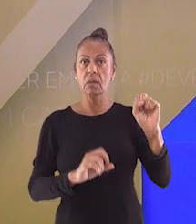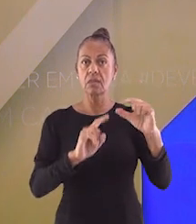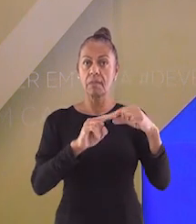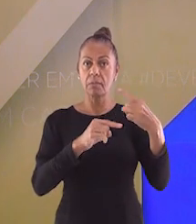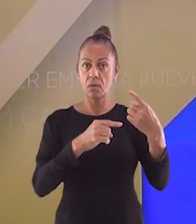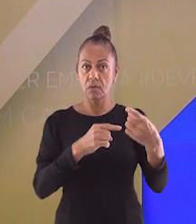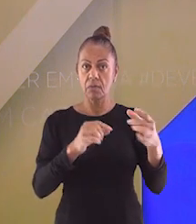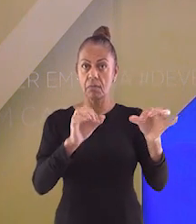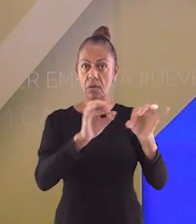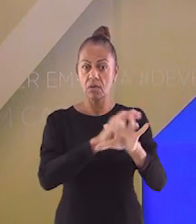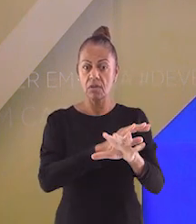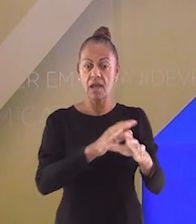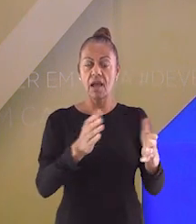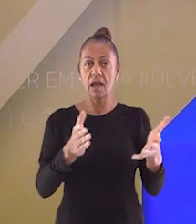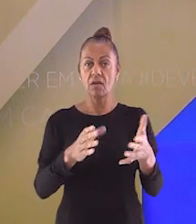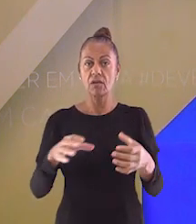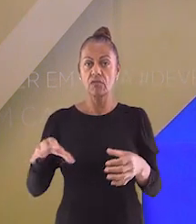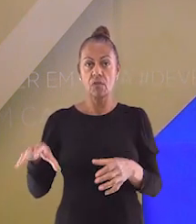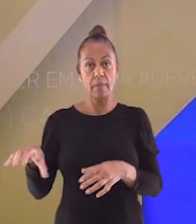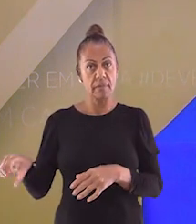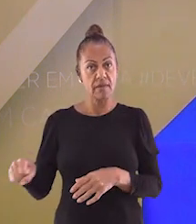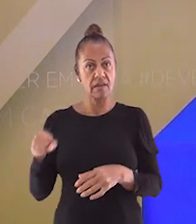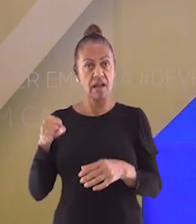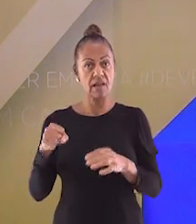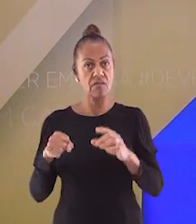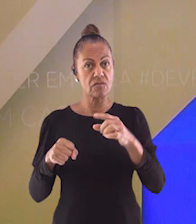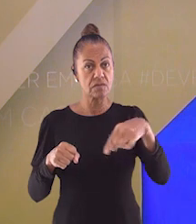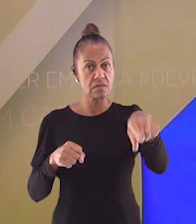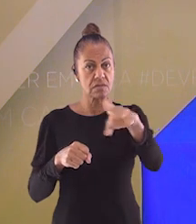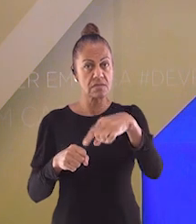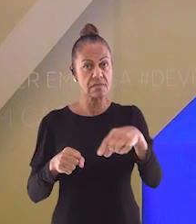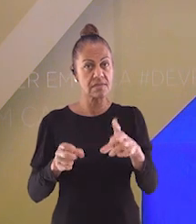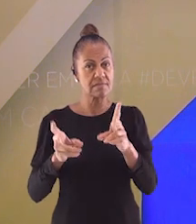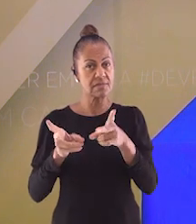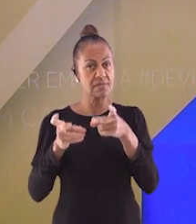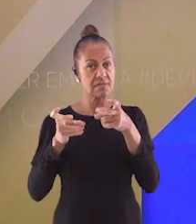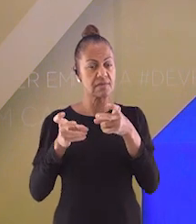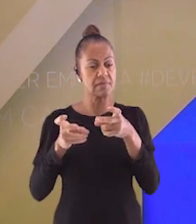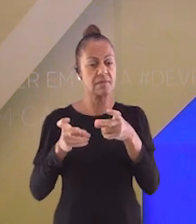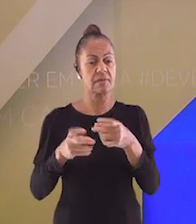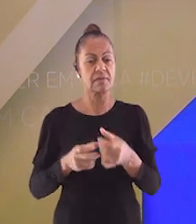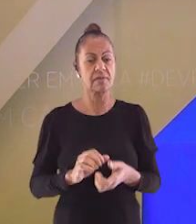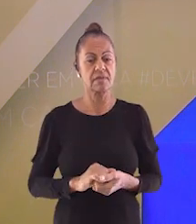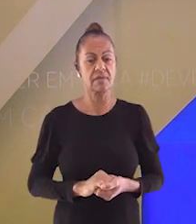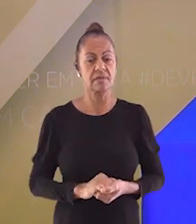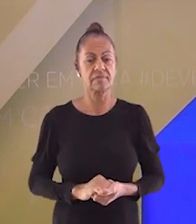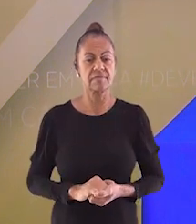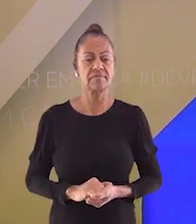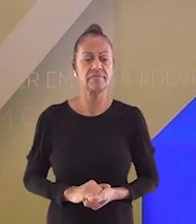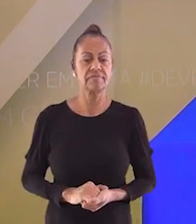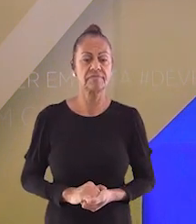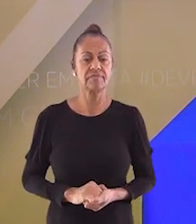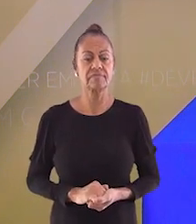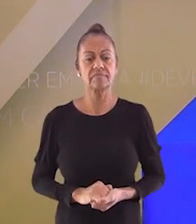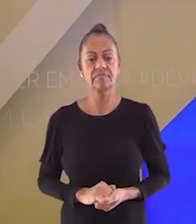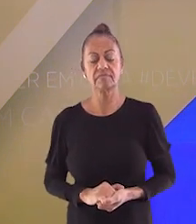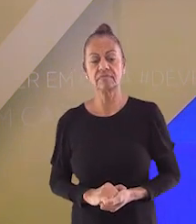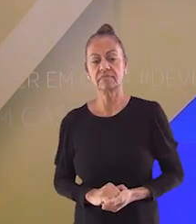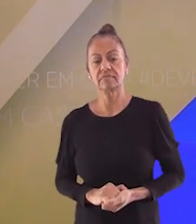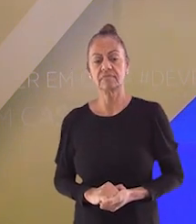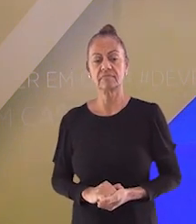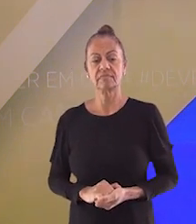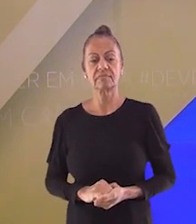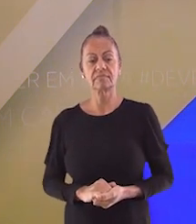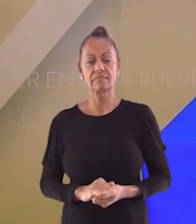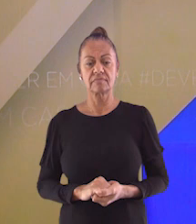trouxe para vocês verem como que fica, tá bom? Vou pegar aqui para vocês observarem. Essa daqui, eu vou chegar aqui para